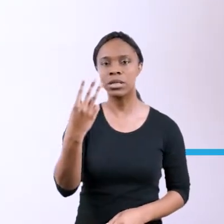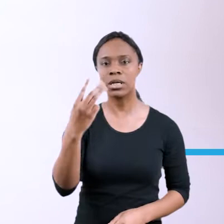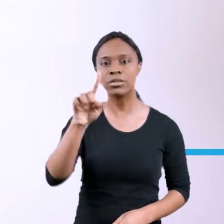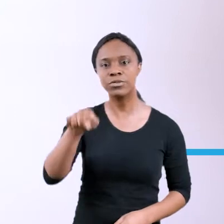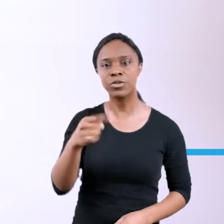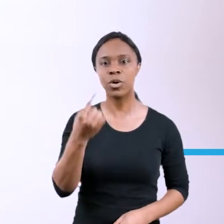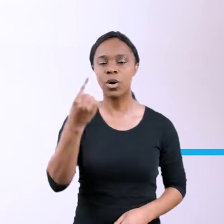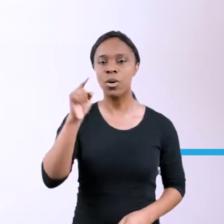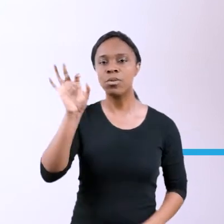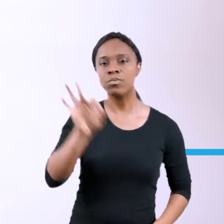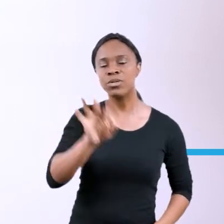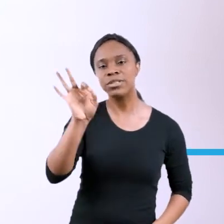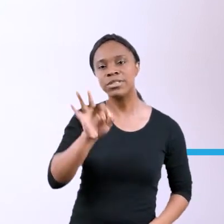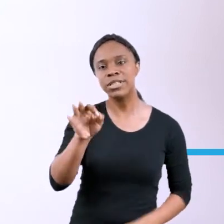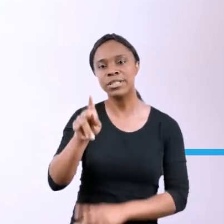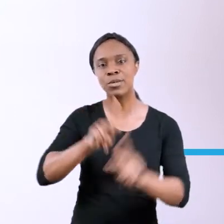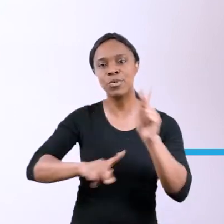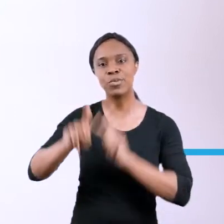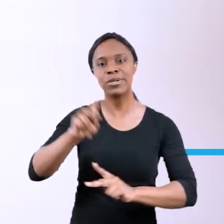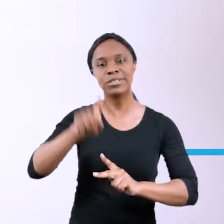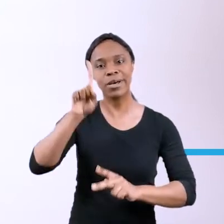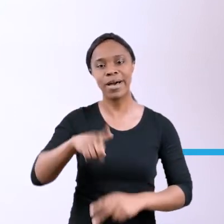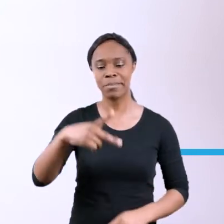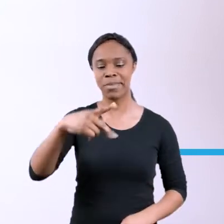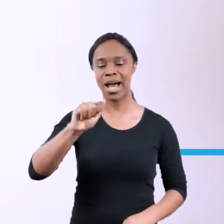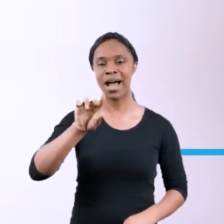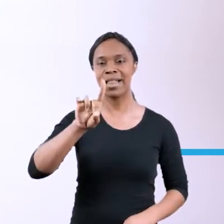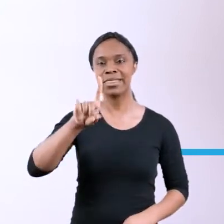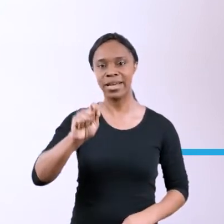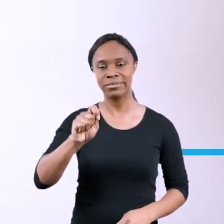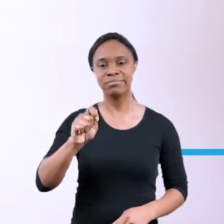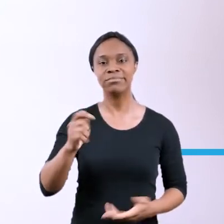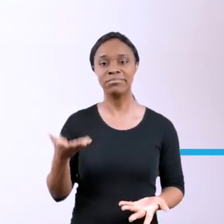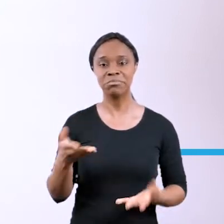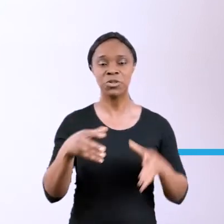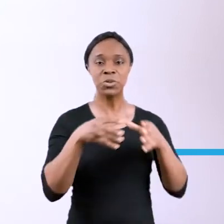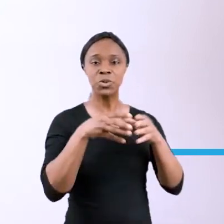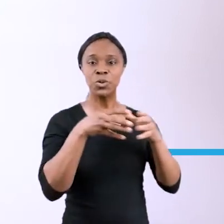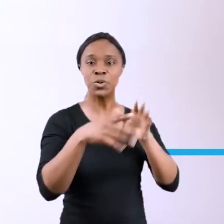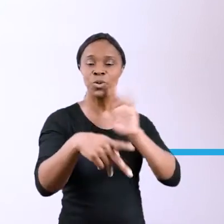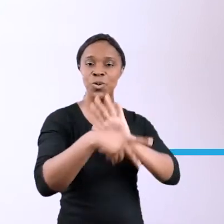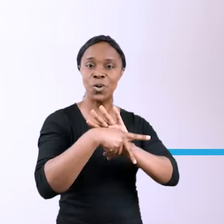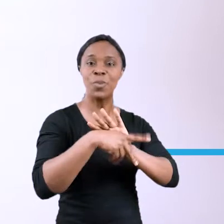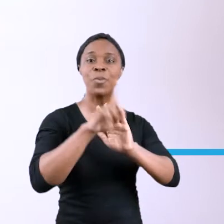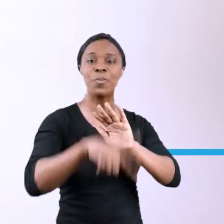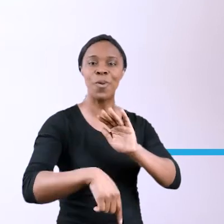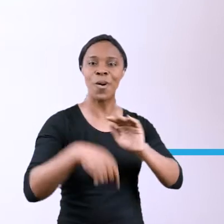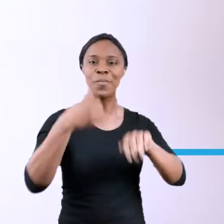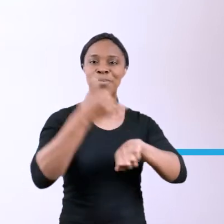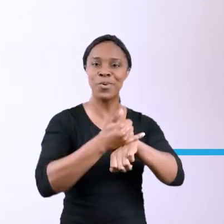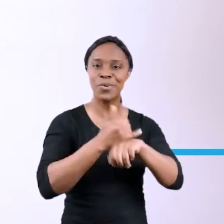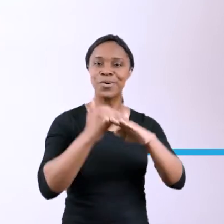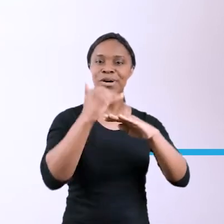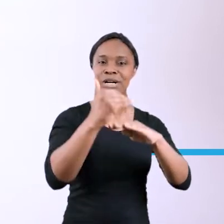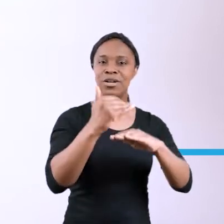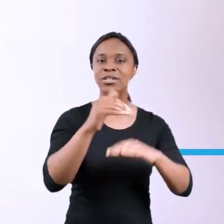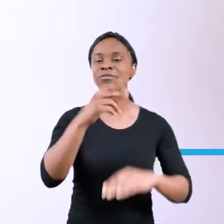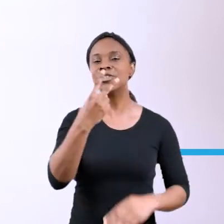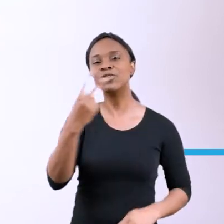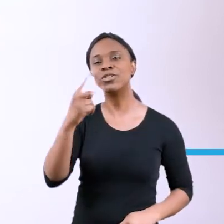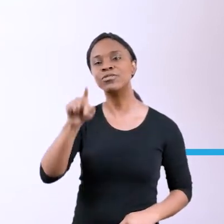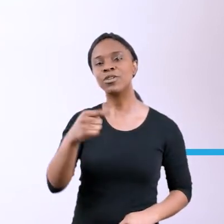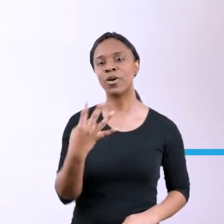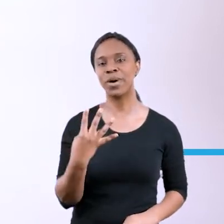43,1% da população brasileira é parda, enquanto no Poder Executivo esse percentual é de apenas